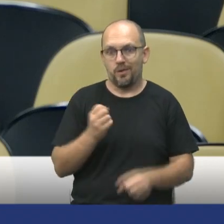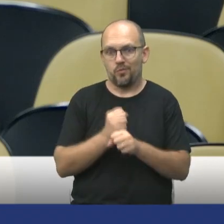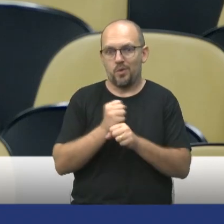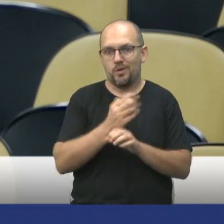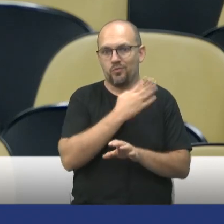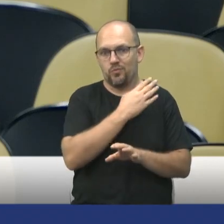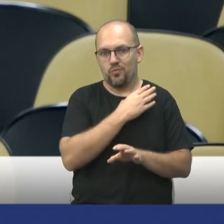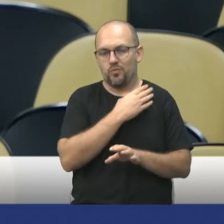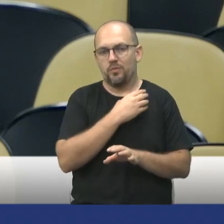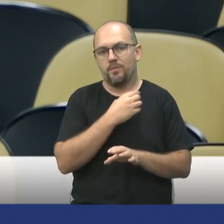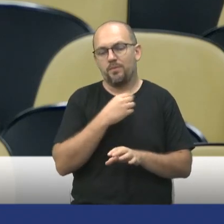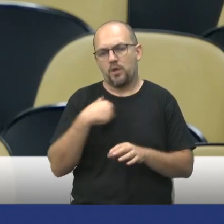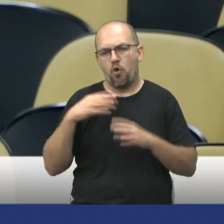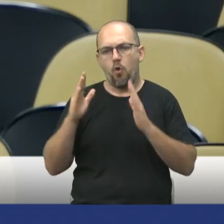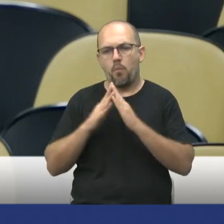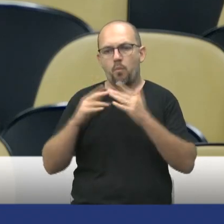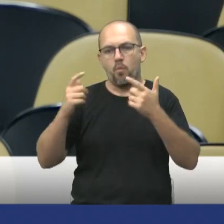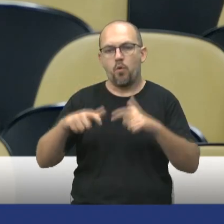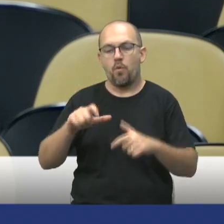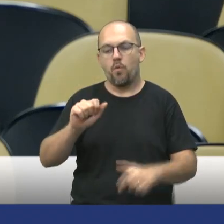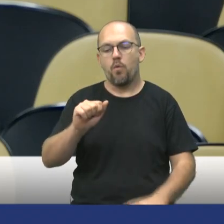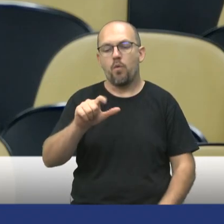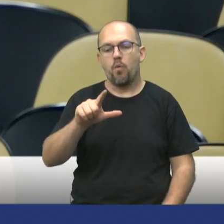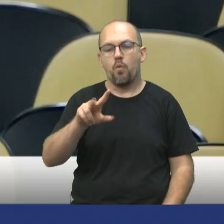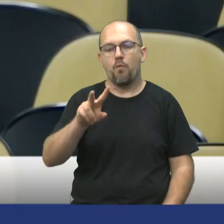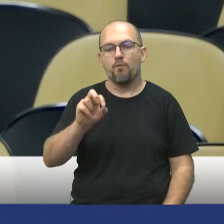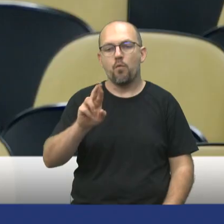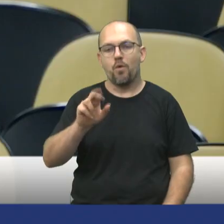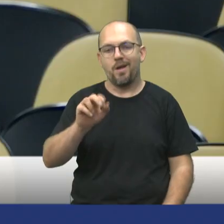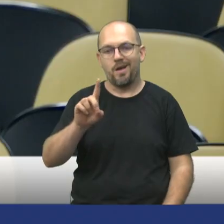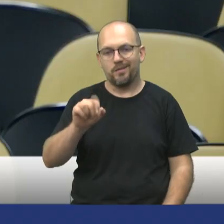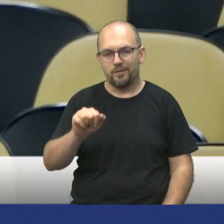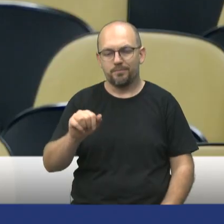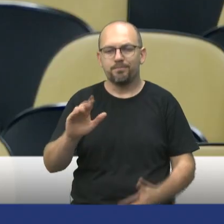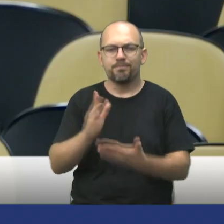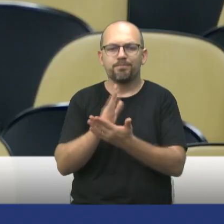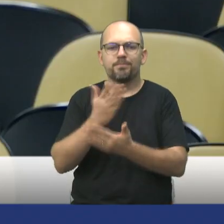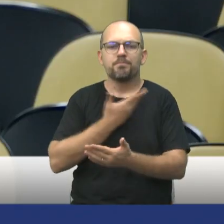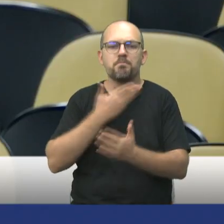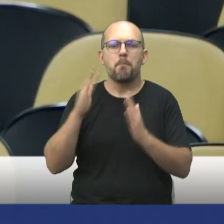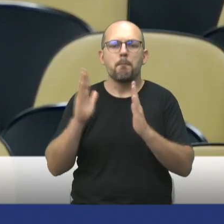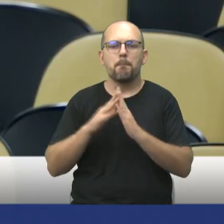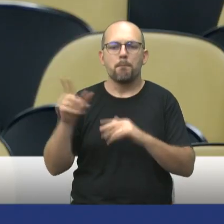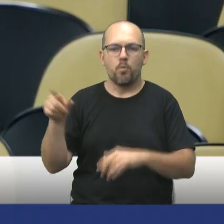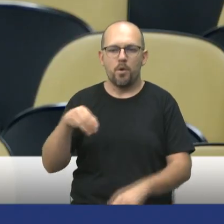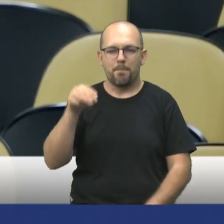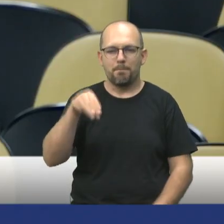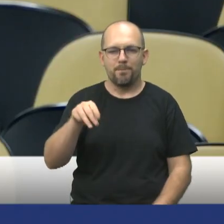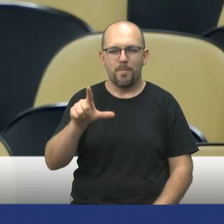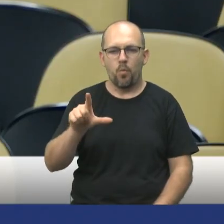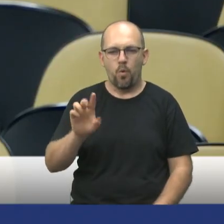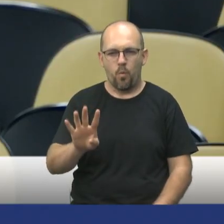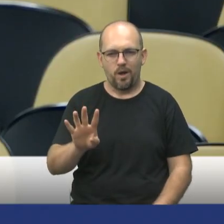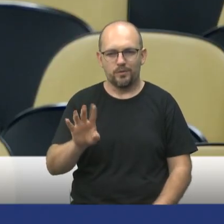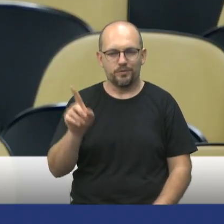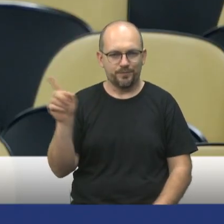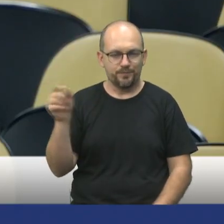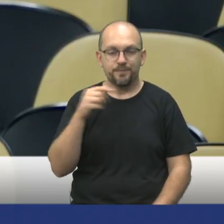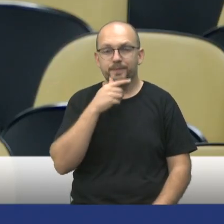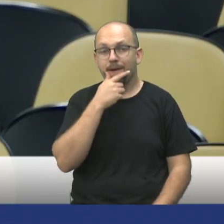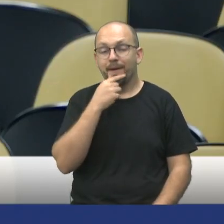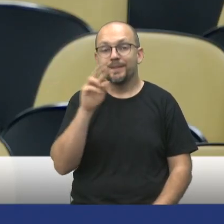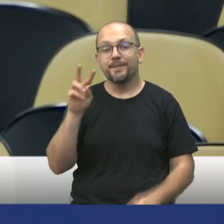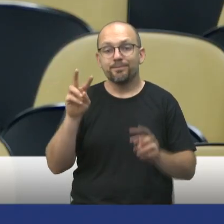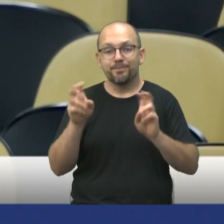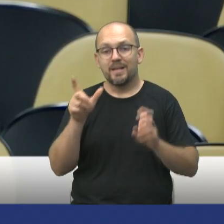de amigos. Eu moro no Jardim Alvorada, né, mas eu tenho amigos que moram no Maria Luísa 4 e sobre a revitalização do lago